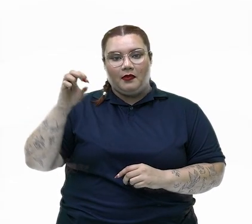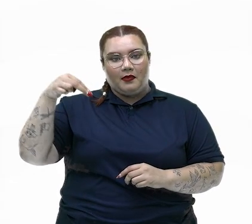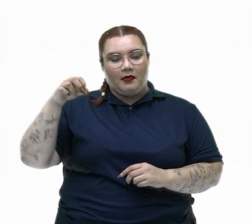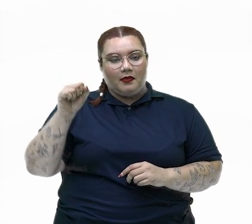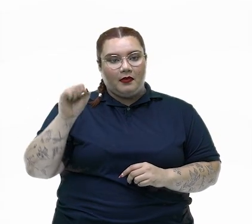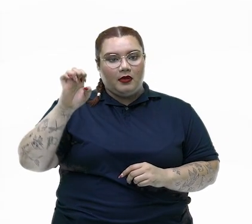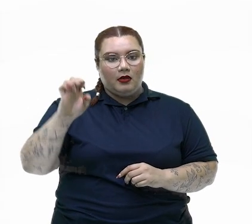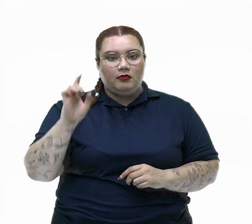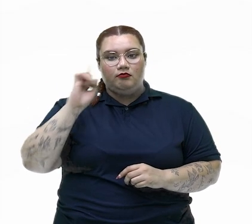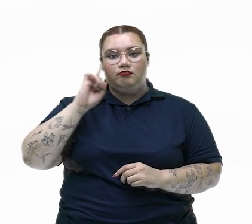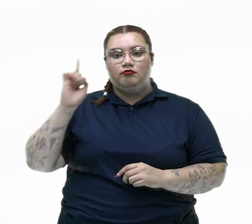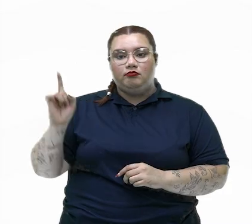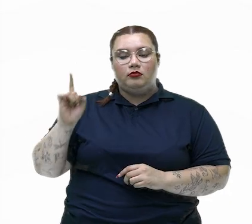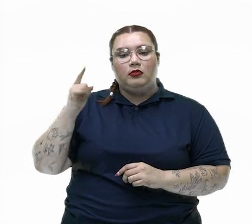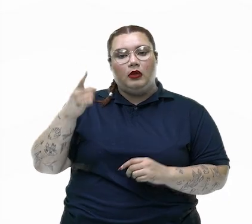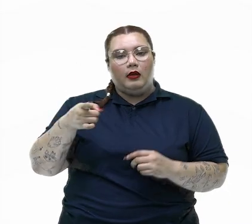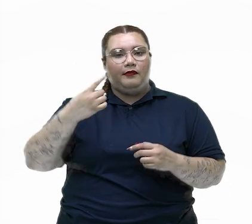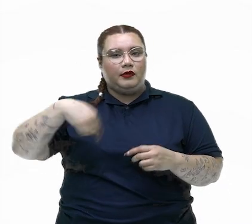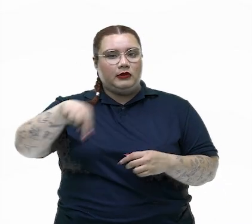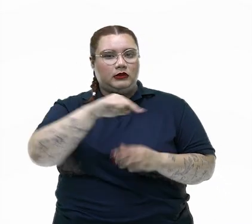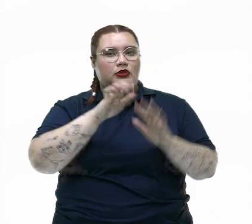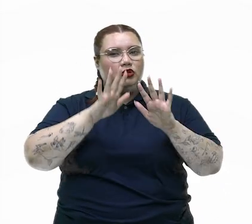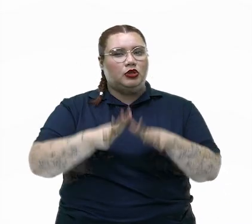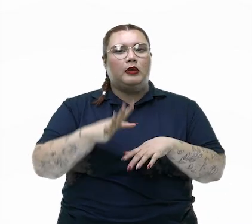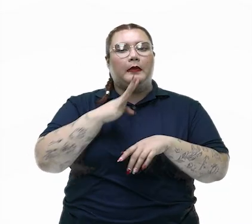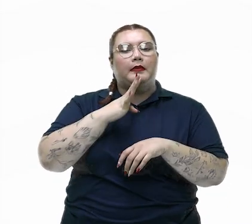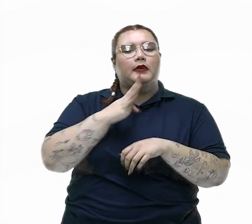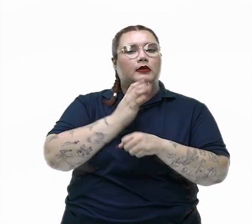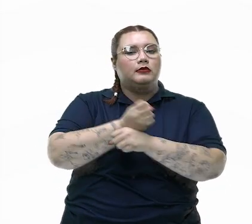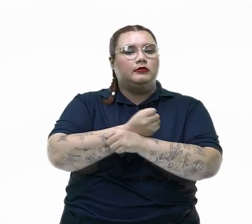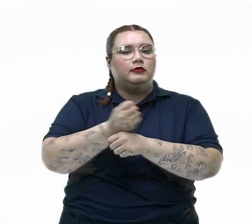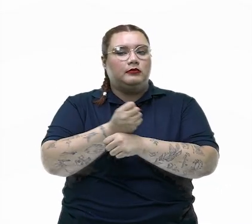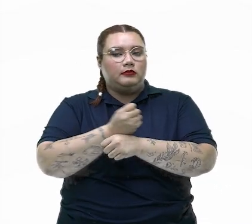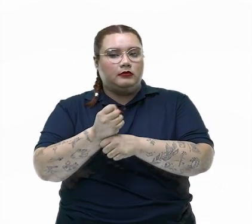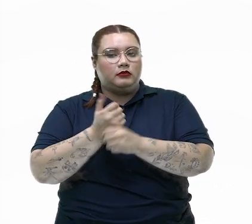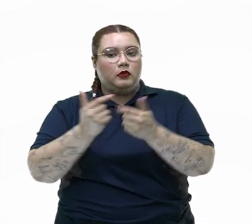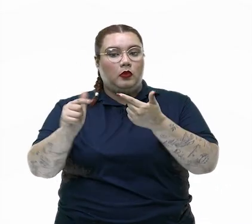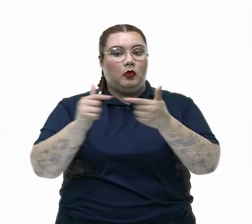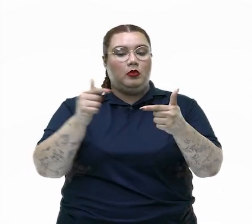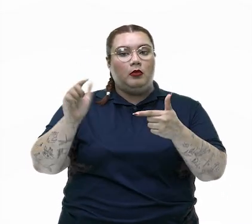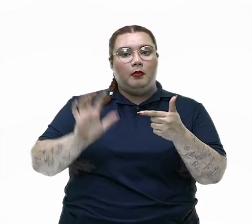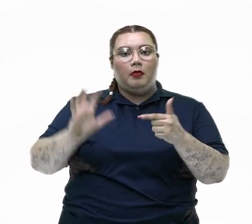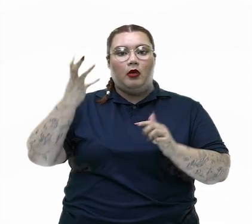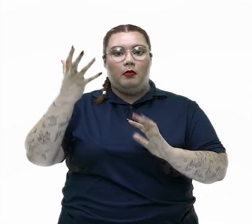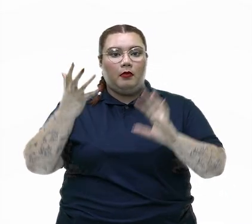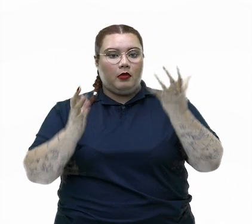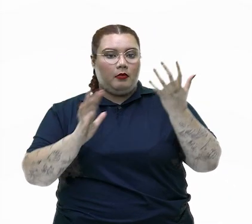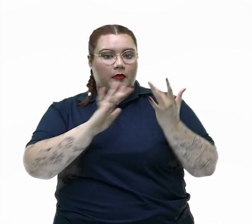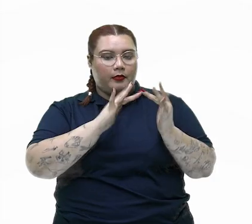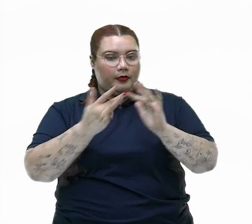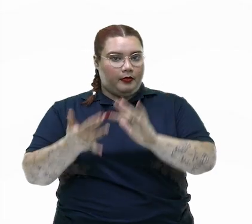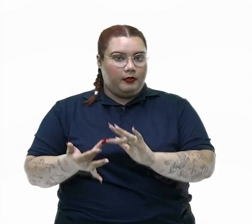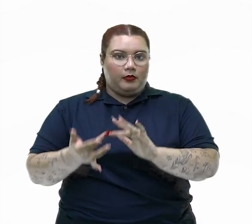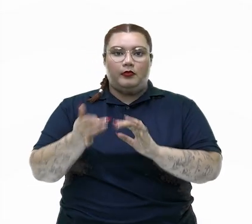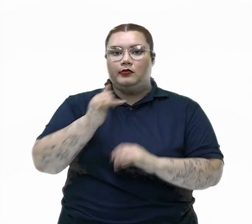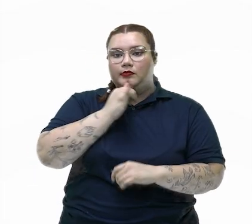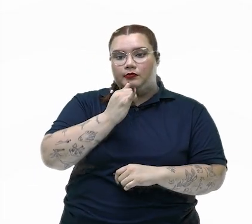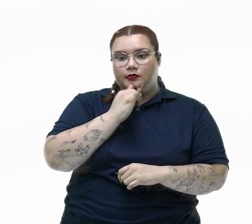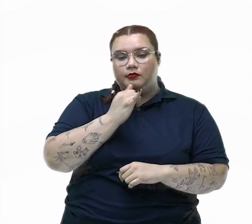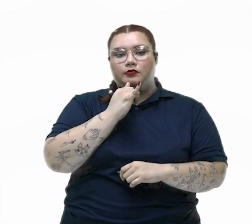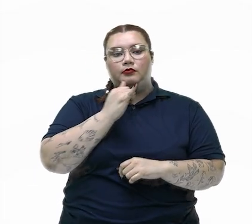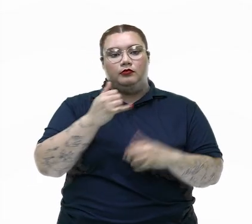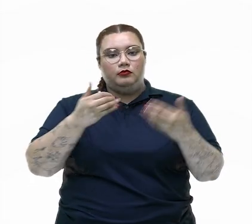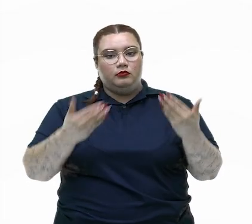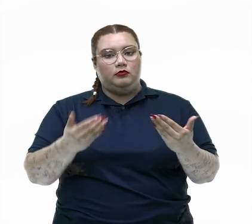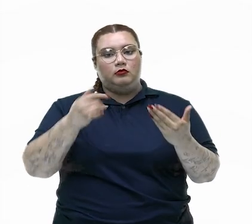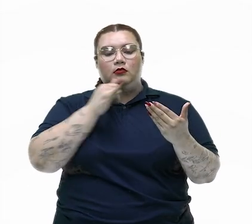genética forense, ela já deve ser uma velha conhecida de vocês, aí em outras situações, em outros contextos, por exemplo, né,